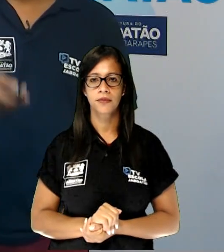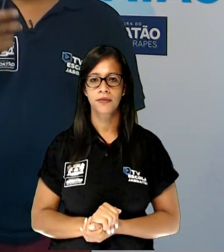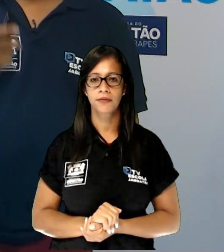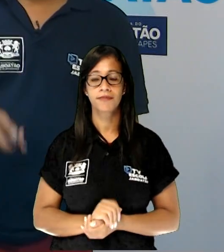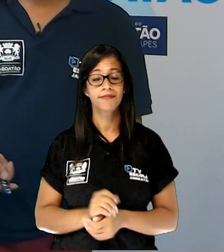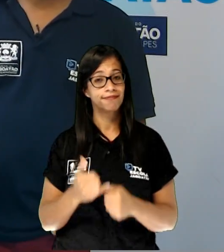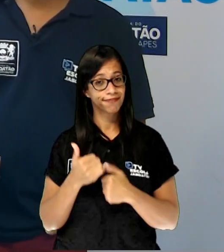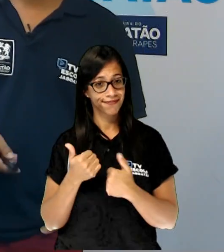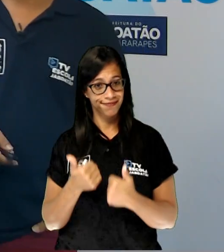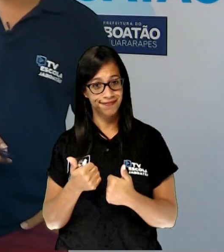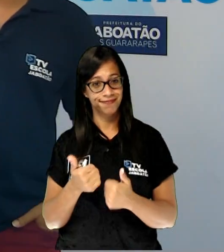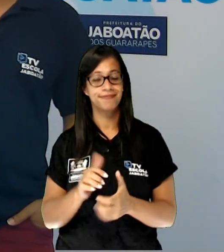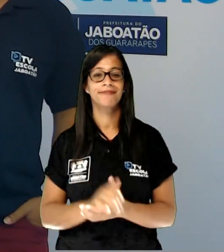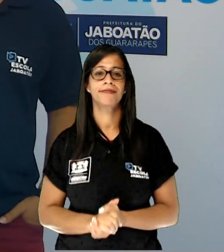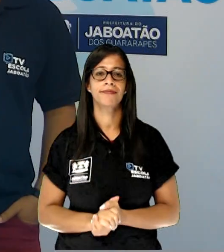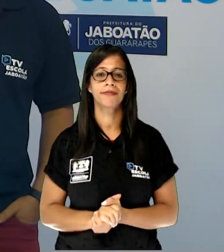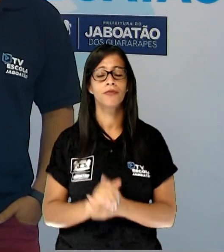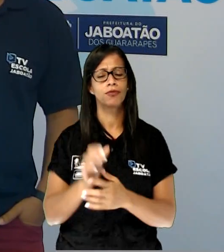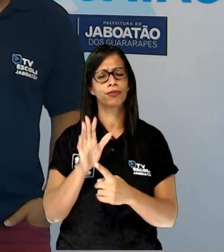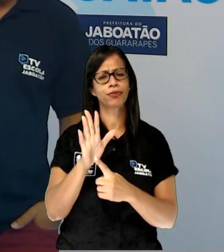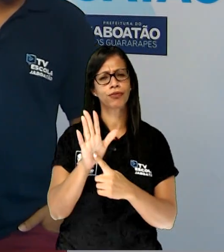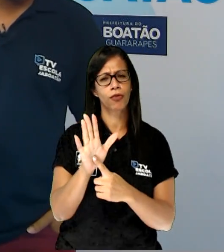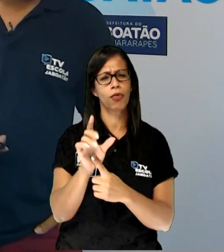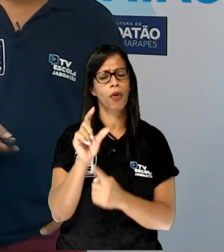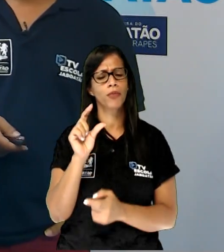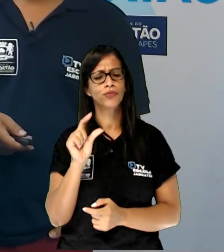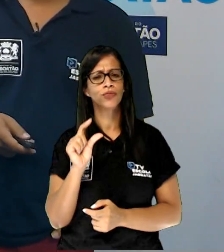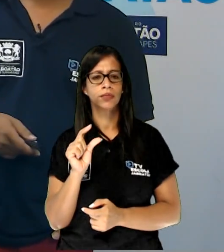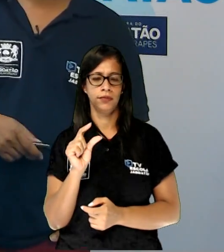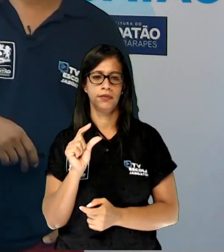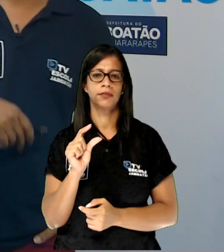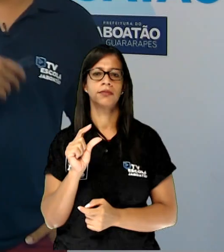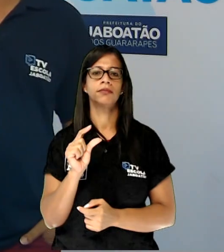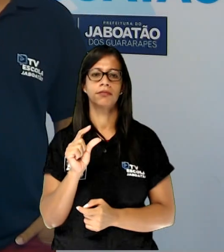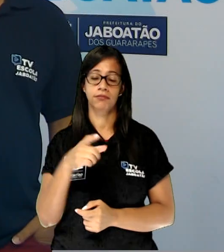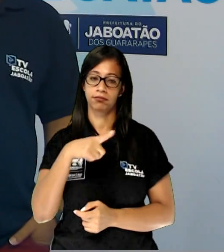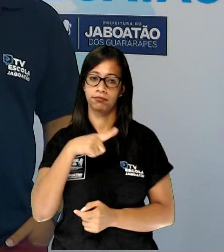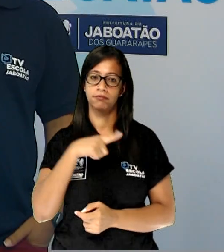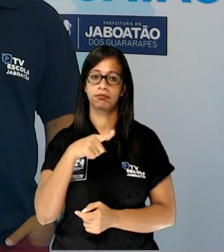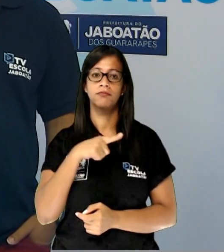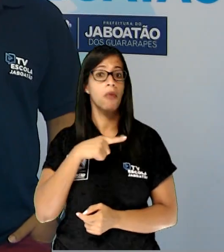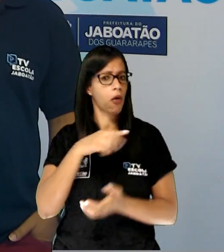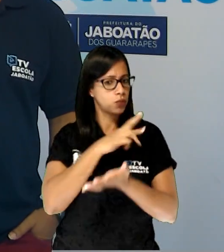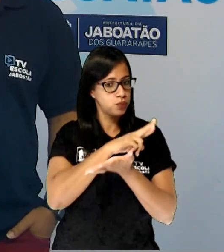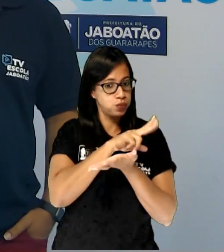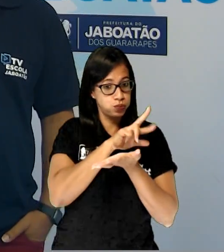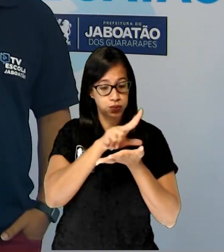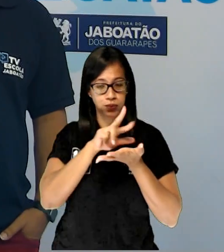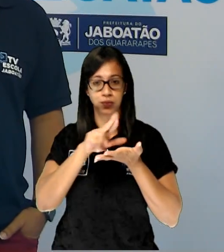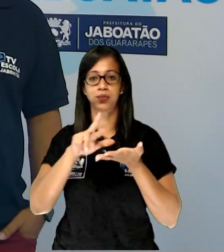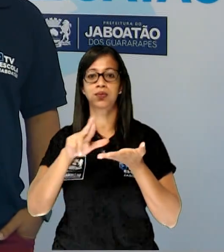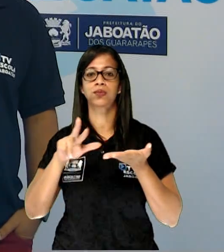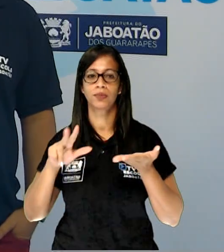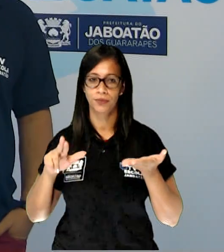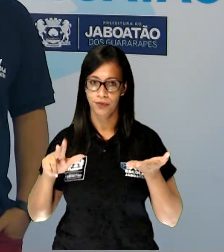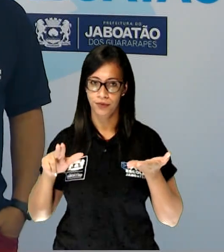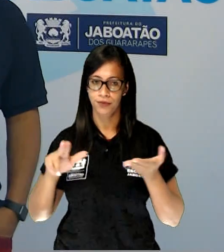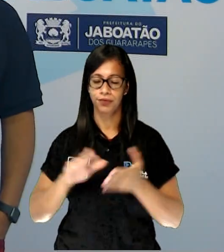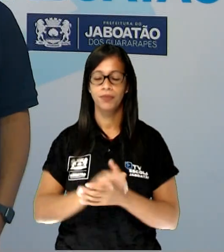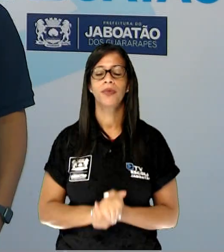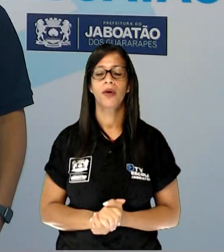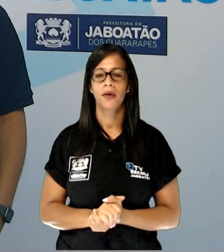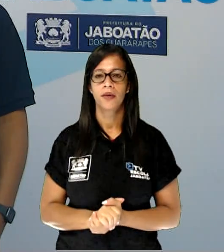Ok? Isso é uma pequena amostra dos instrumentos de percussão, né? Existem milhares de instrumentos de percussão. Vamos